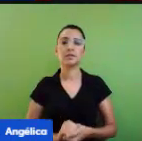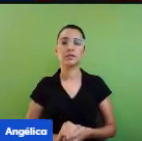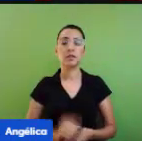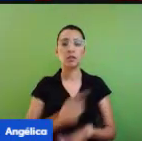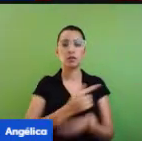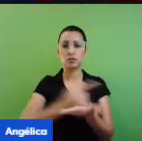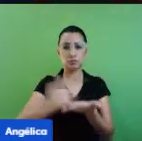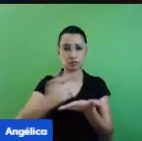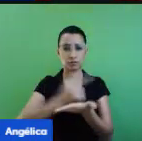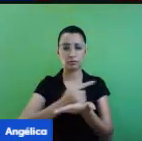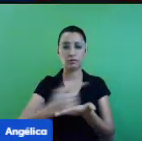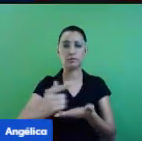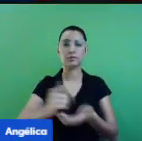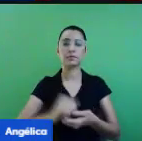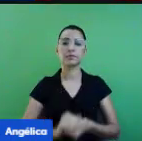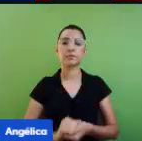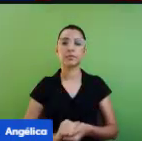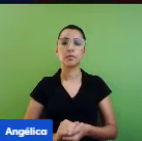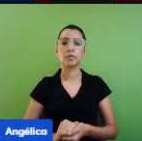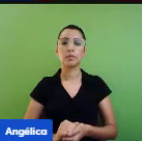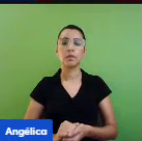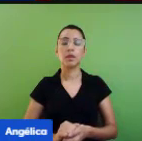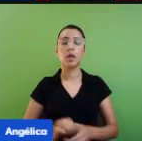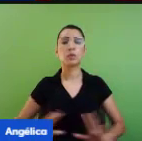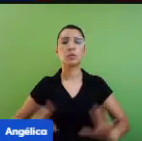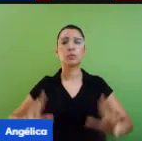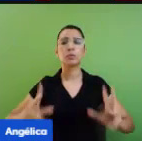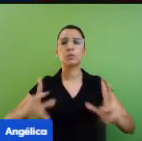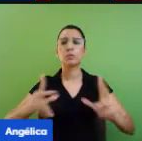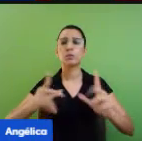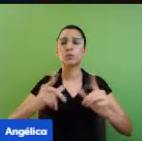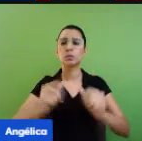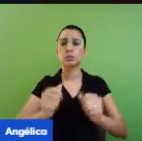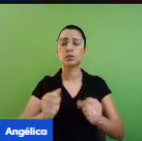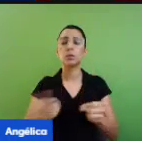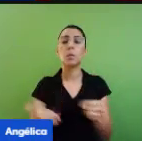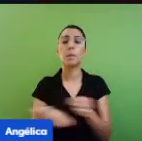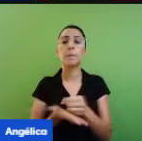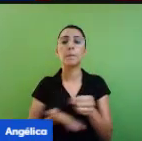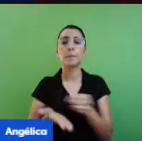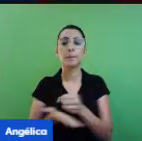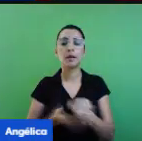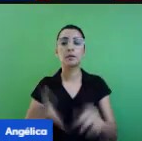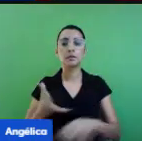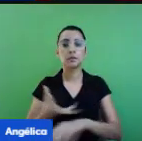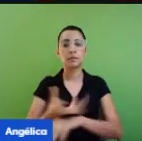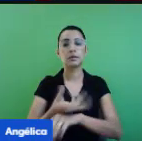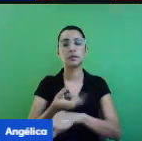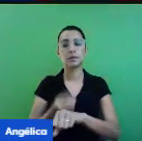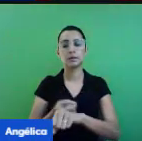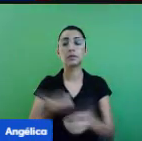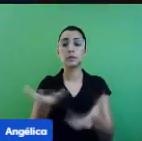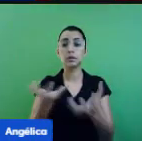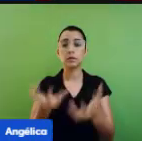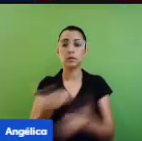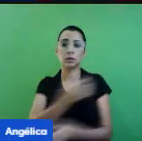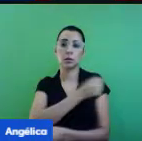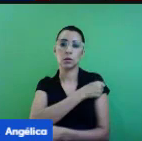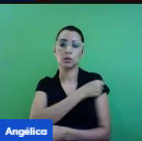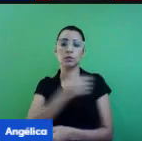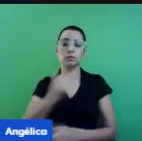gêneros, tudo isso baseado nas habilidades que ela pretendia que os alunos dela